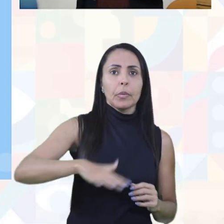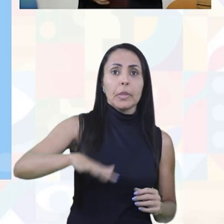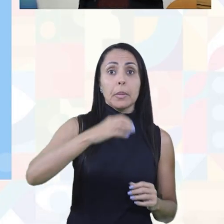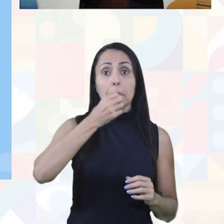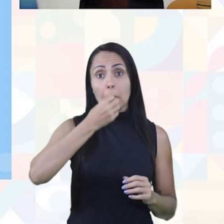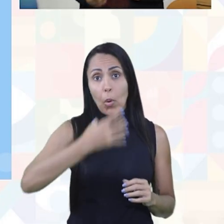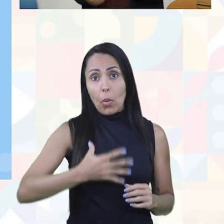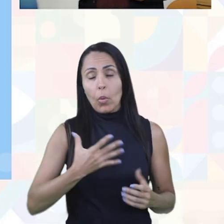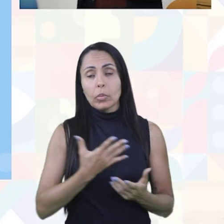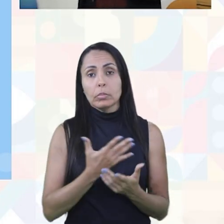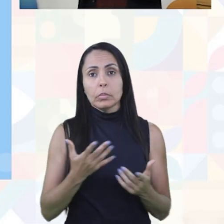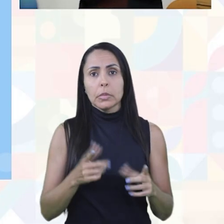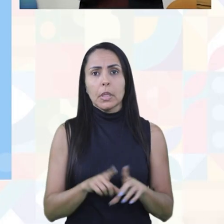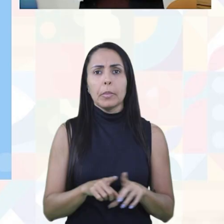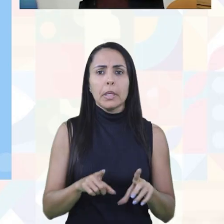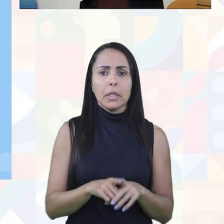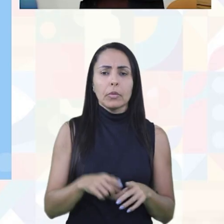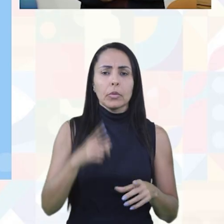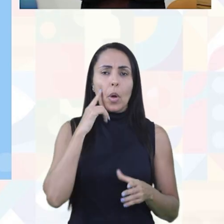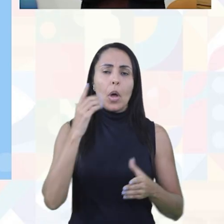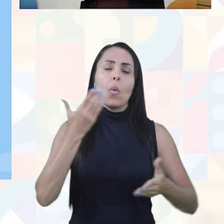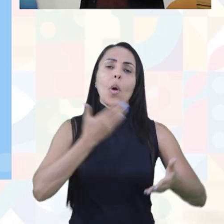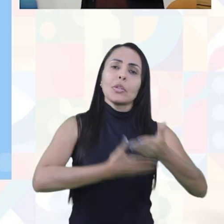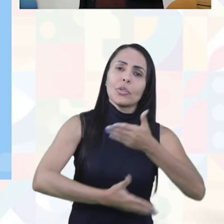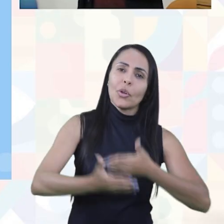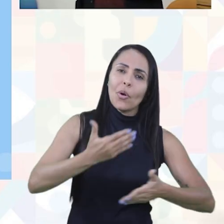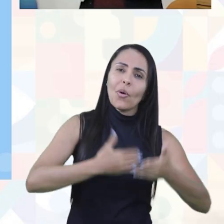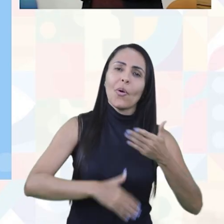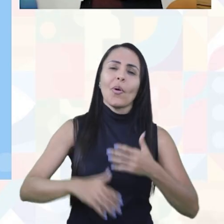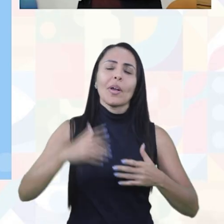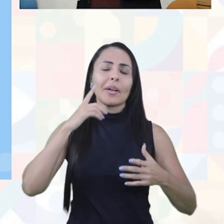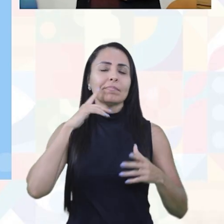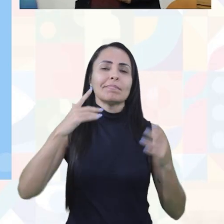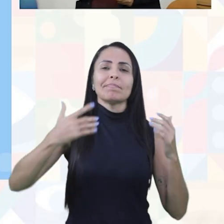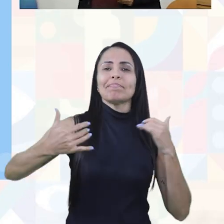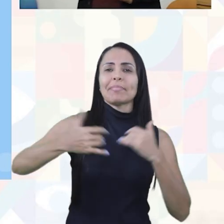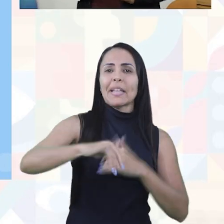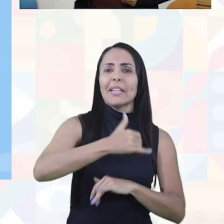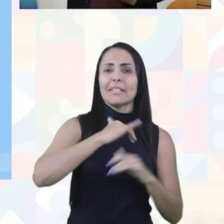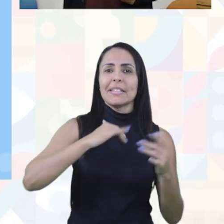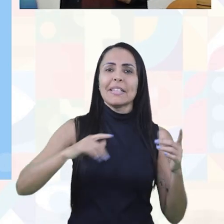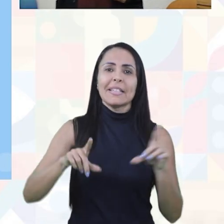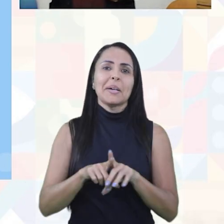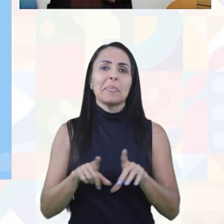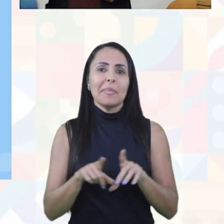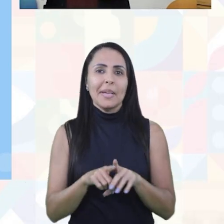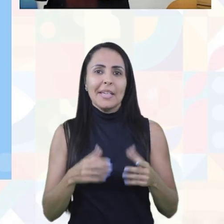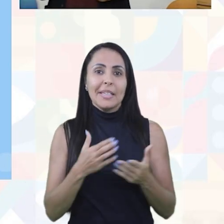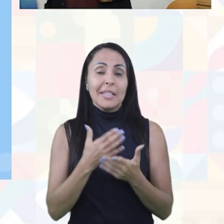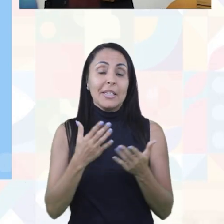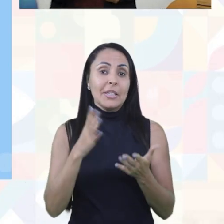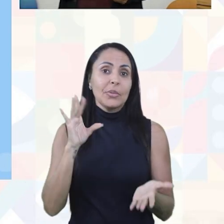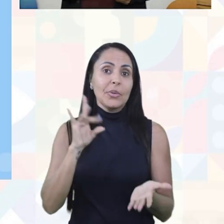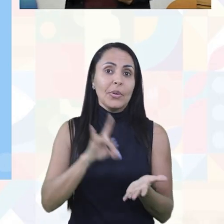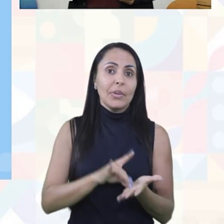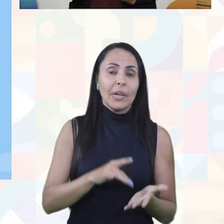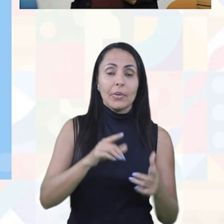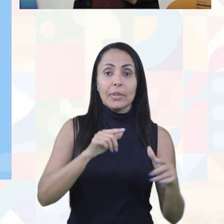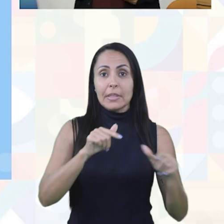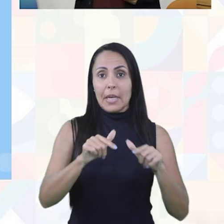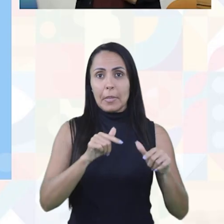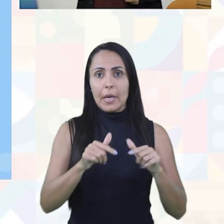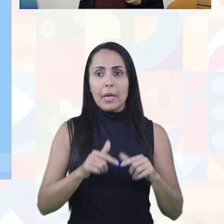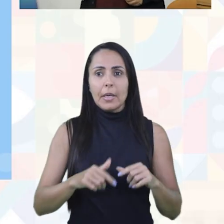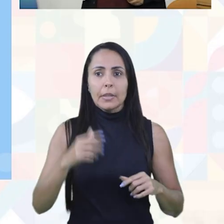bom, ele é considerado quando há uma troca, uma sinergia. Vamos supor que deu um match aí entre o local de trabalho e a